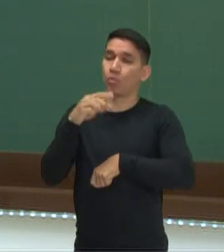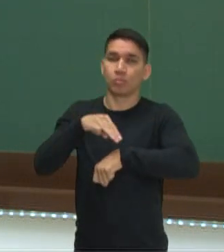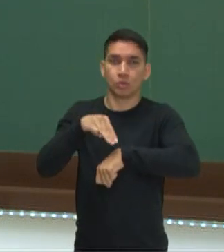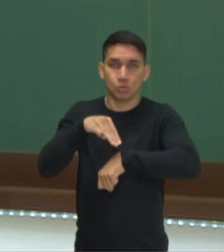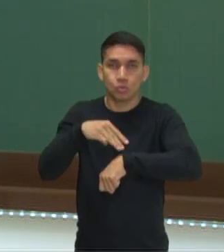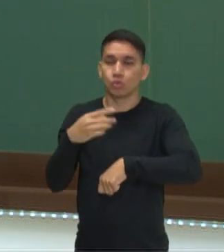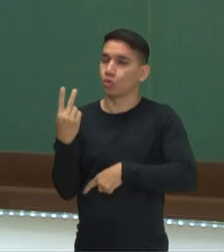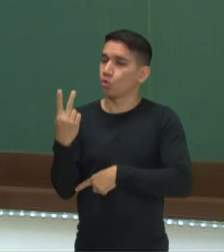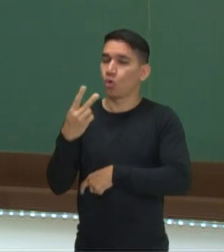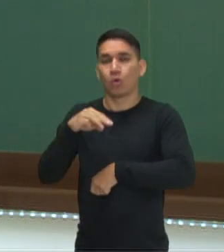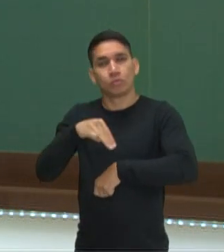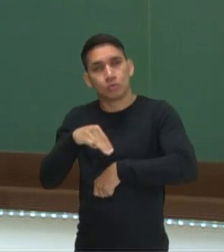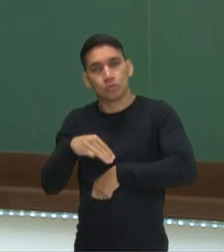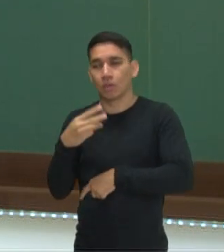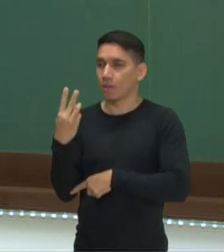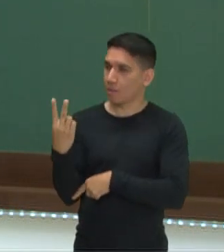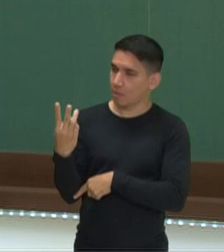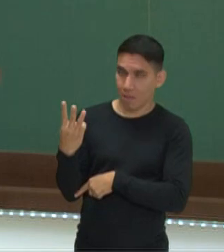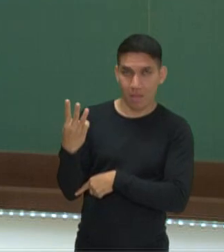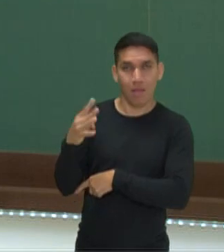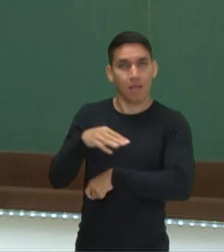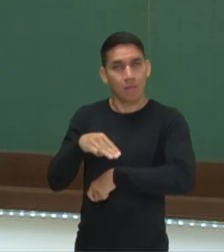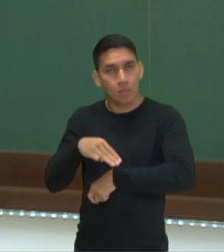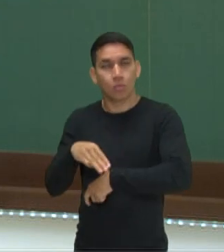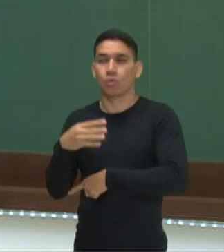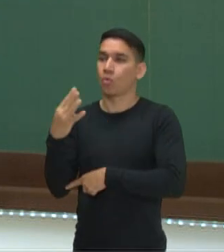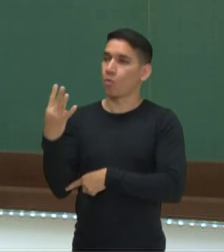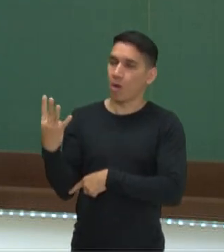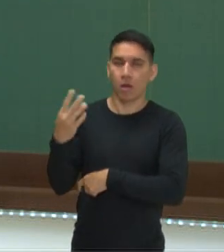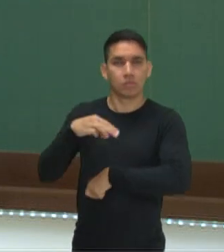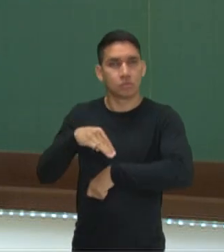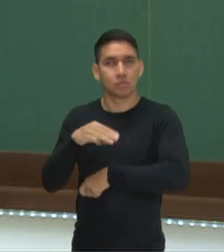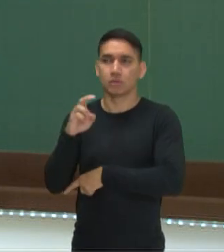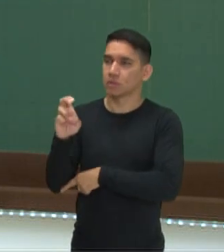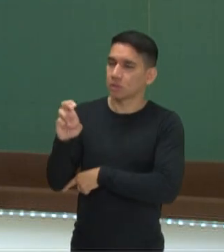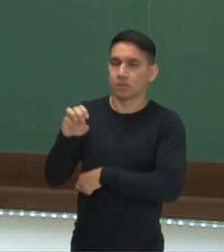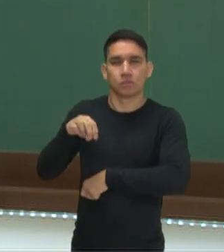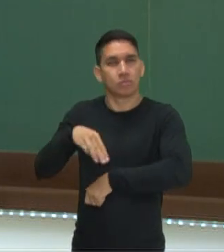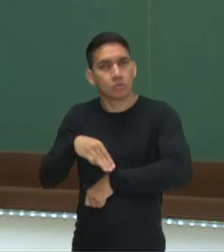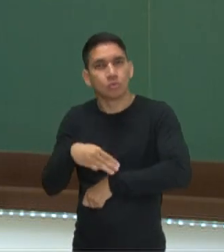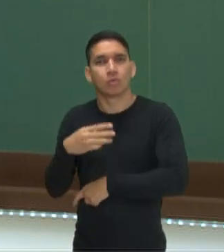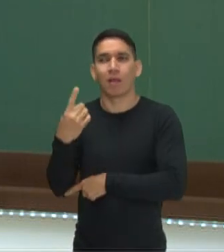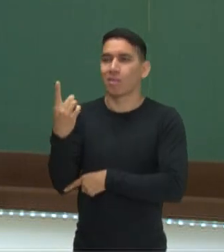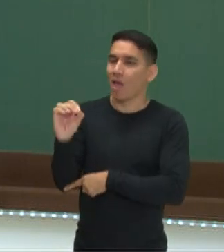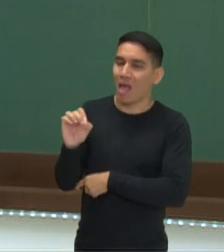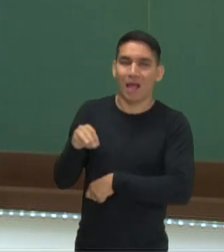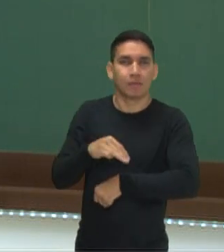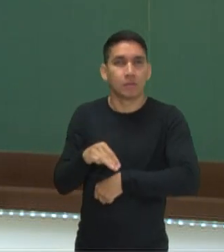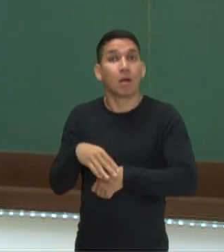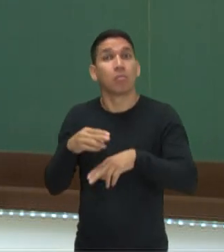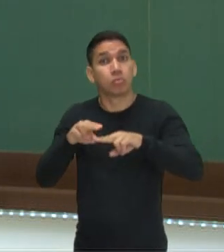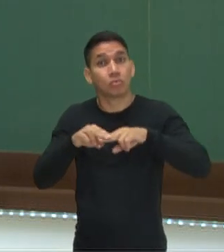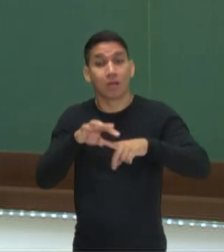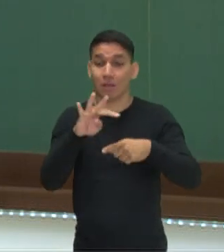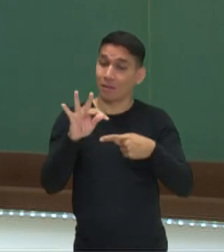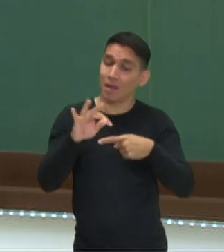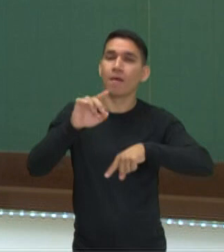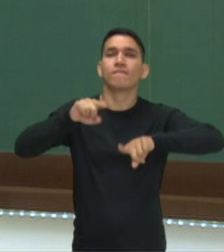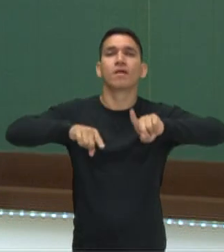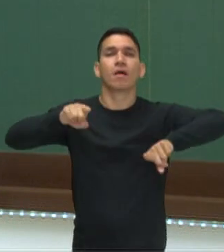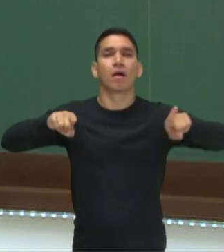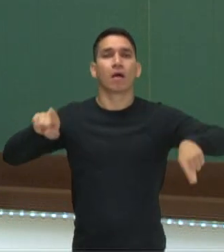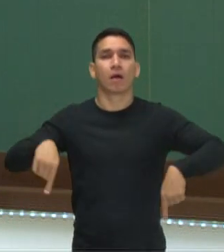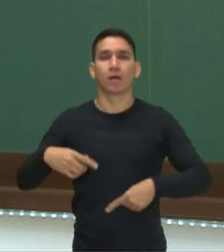1 minuto, 0 minutos, 1 minuto, 2 minutos, 3 minutos, 5, 10, 15. Então, o T é a nossa variável e está